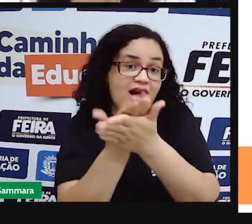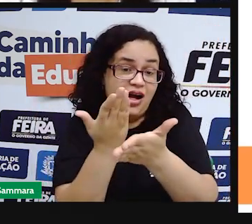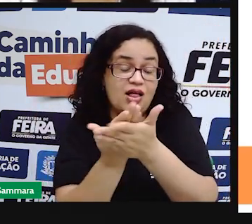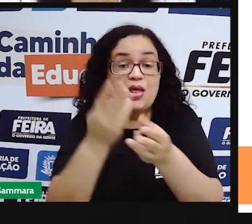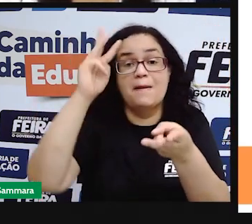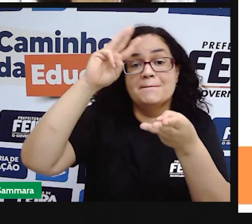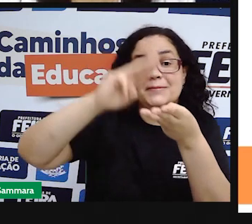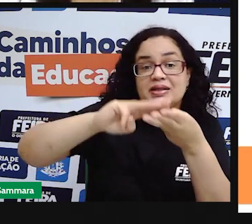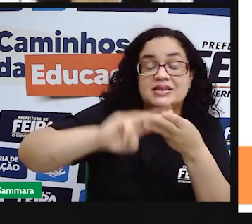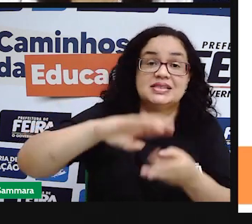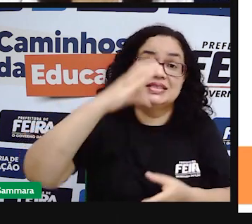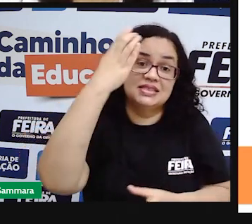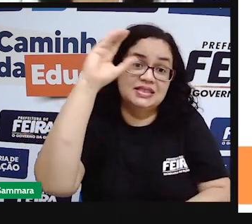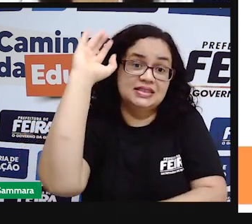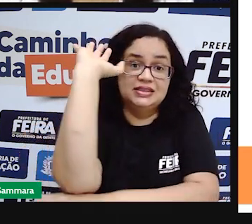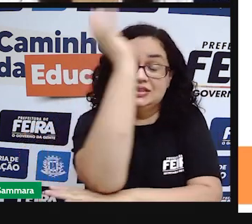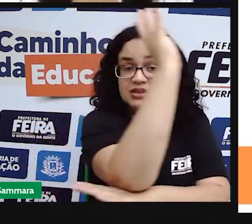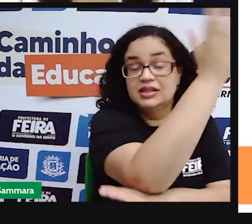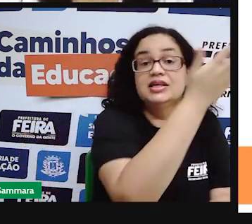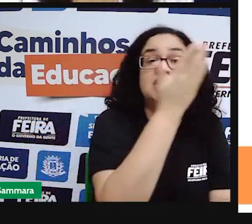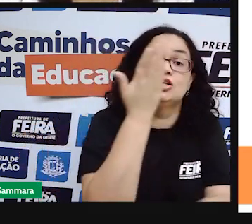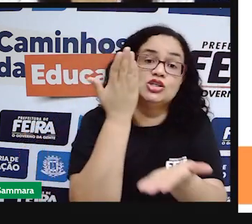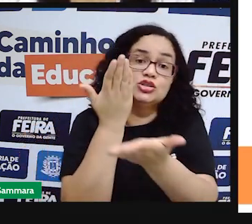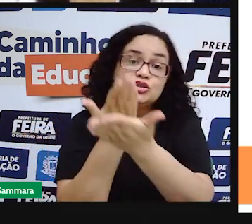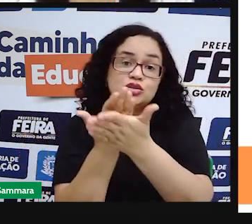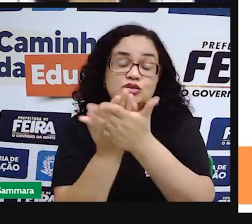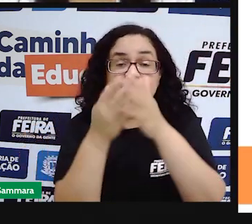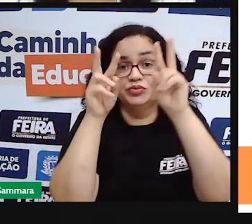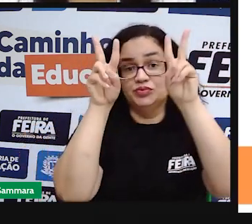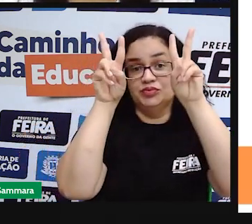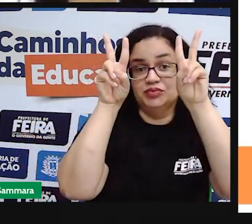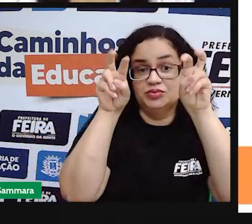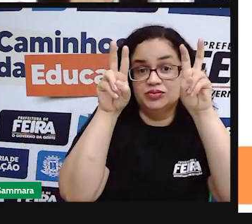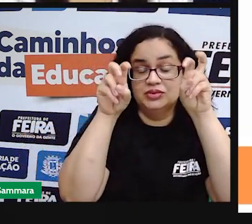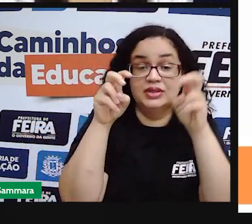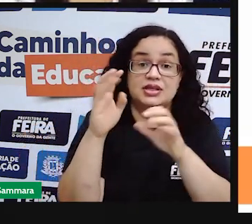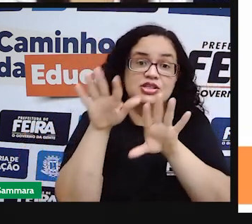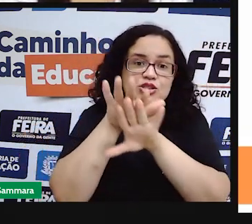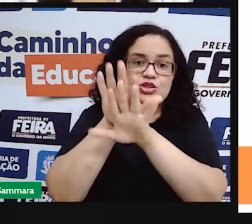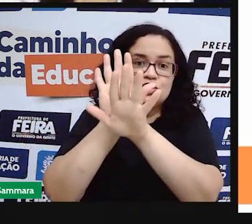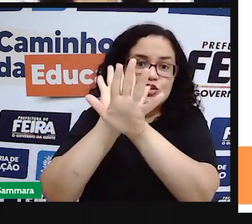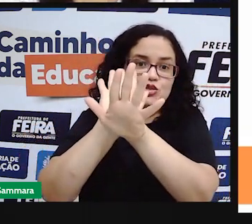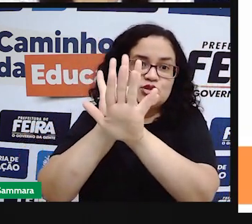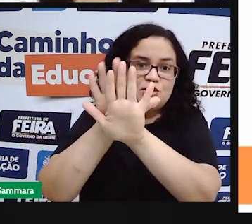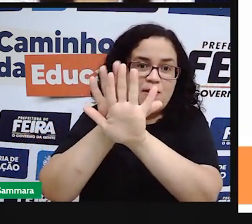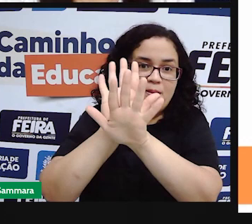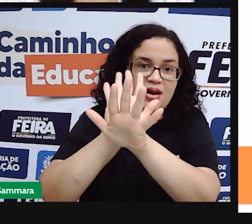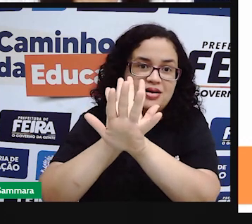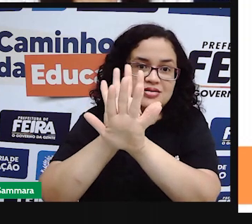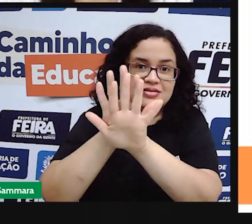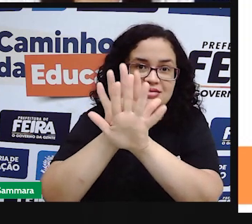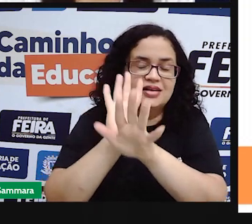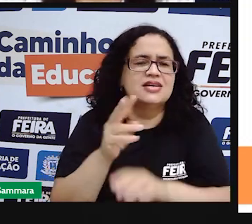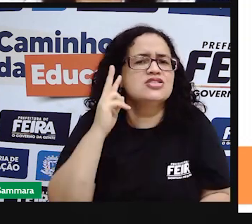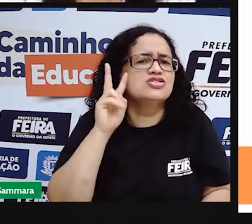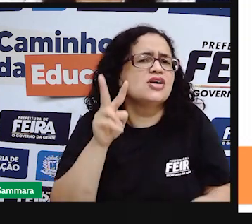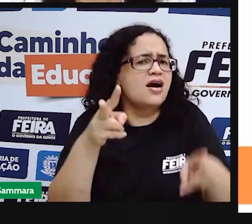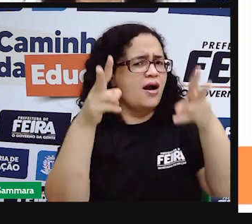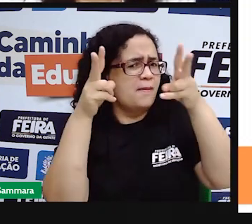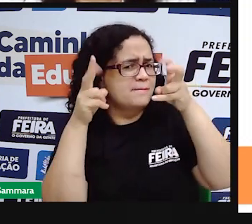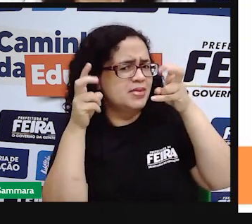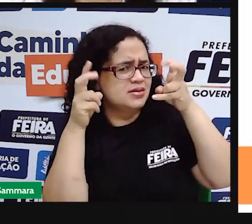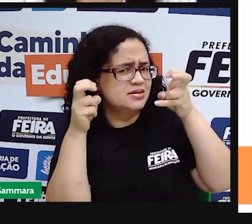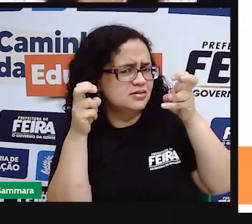matemática e ciências naturais, vamos estudar sobre as sombras. E aí, já observou sua sombra